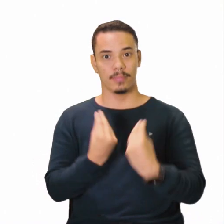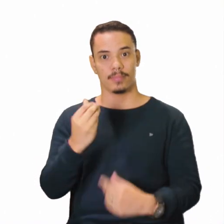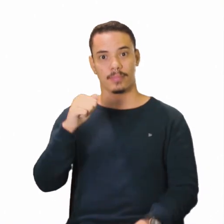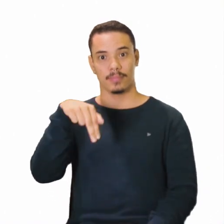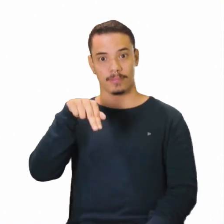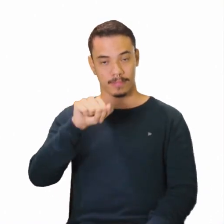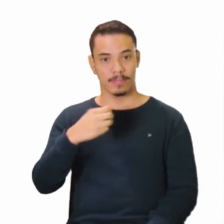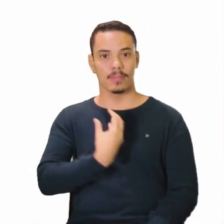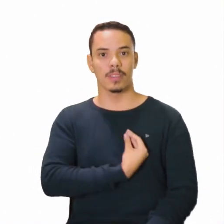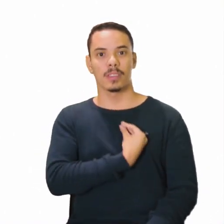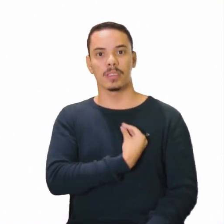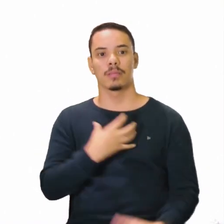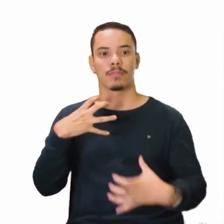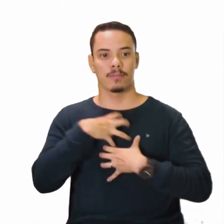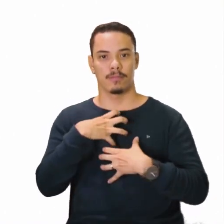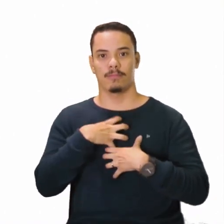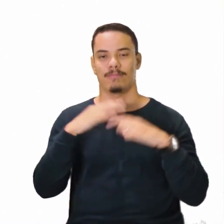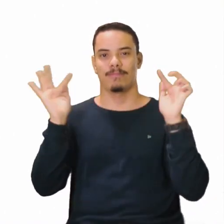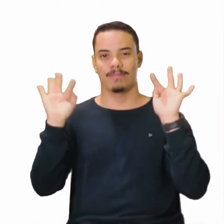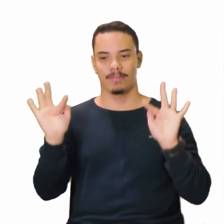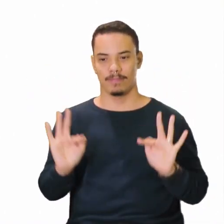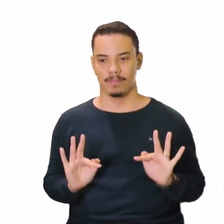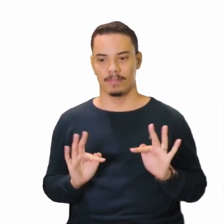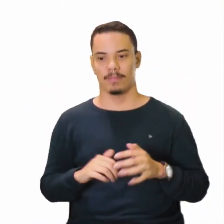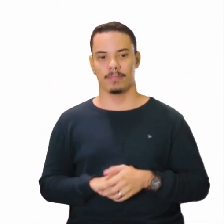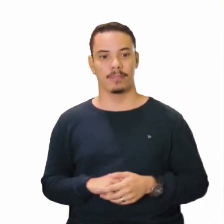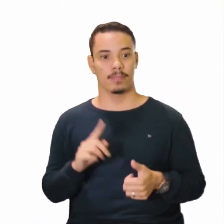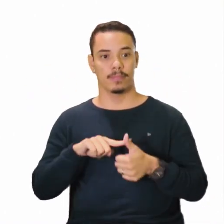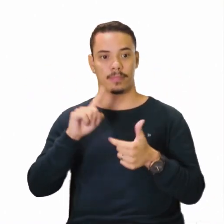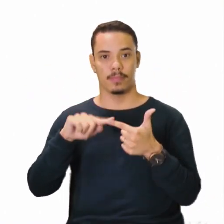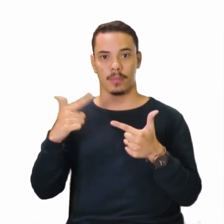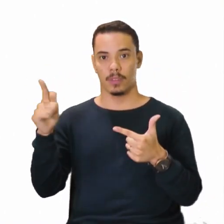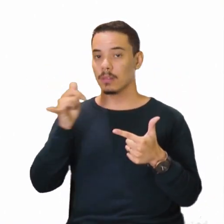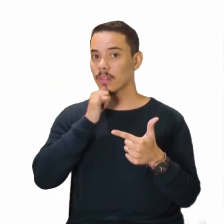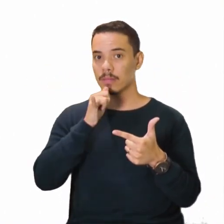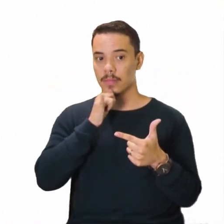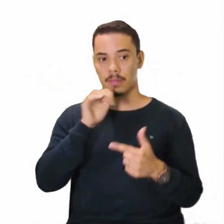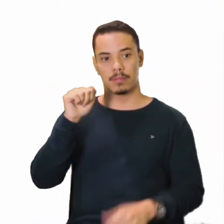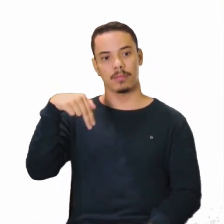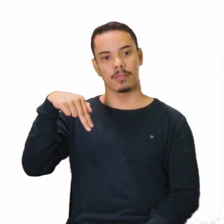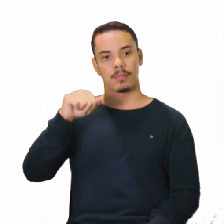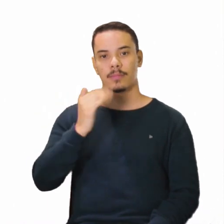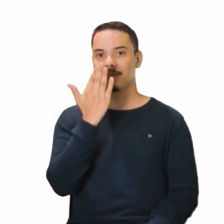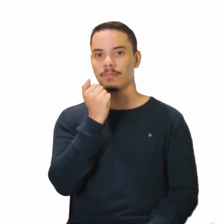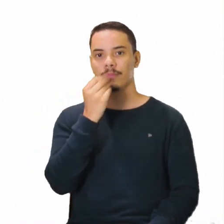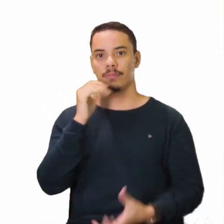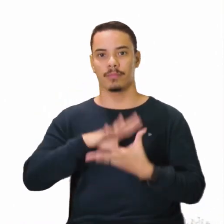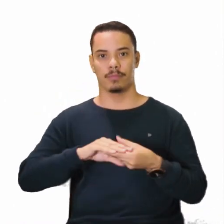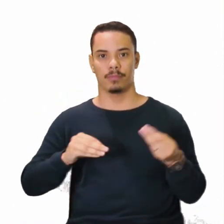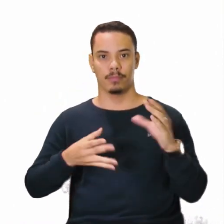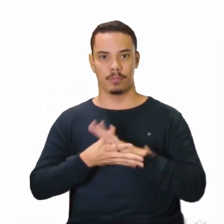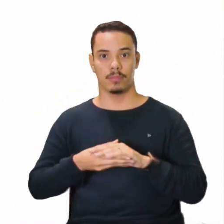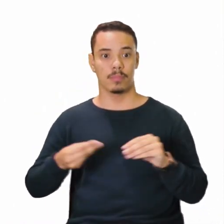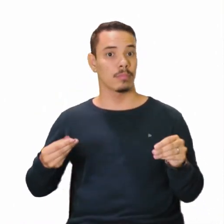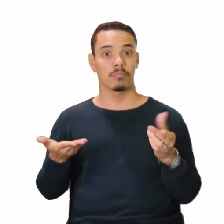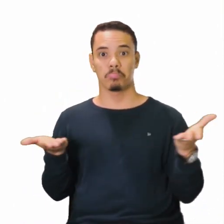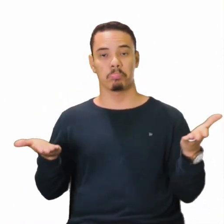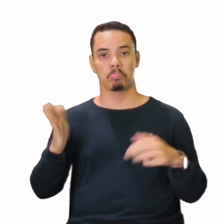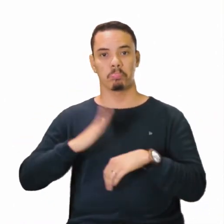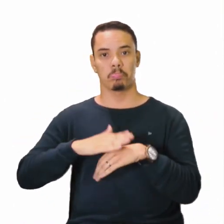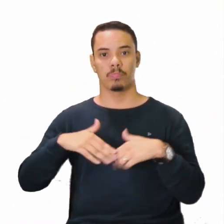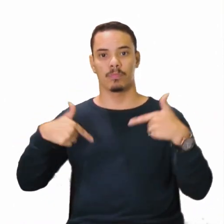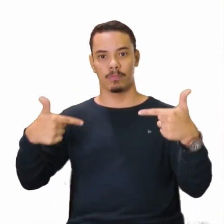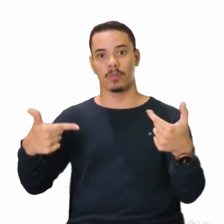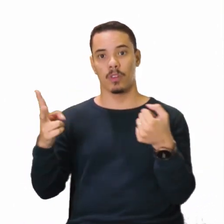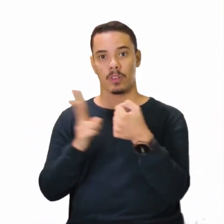está. Ela está feliz. Outro exemplo. Ana comeu mamão. Cadê o nosso